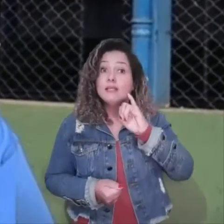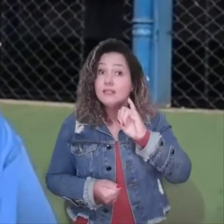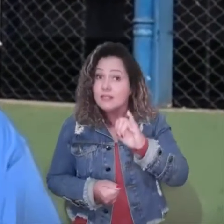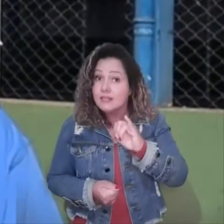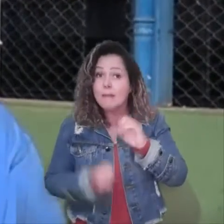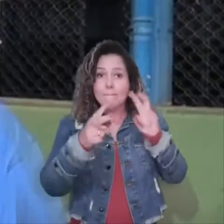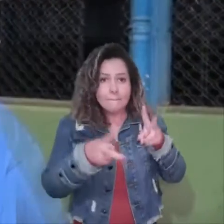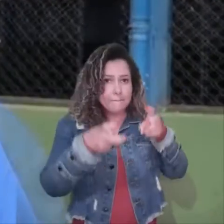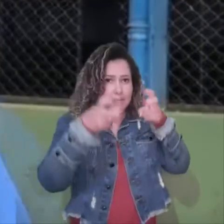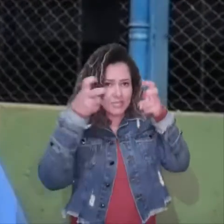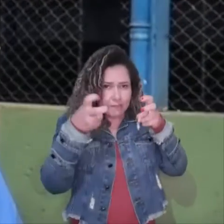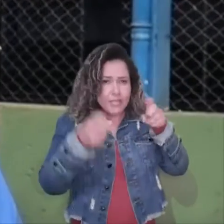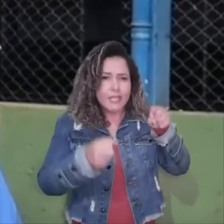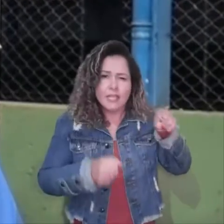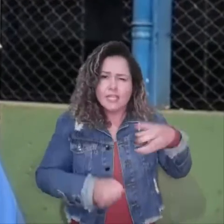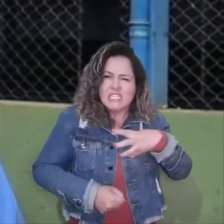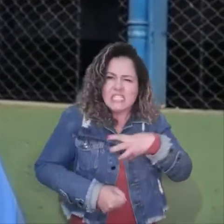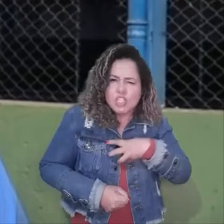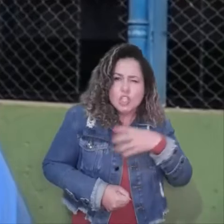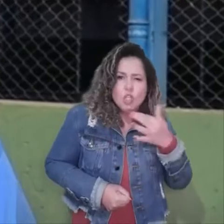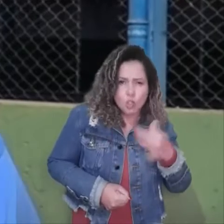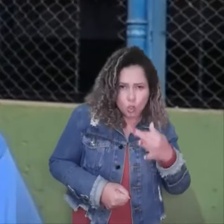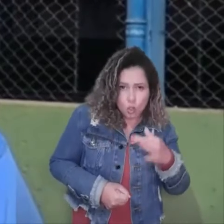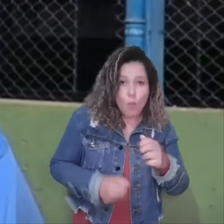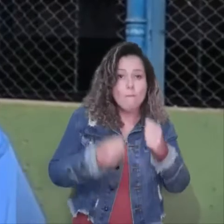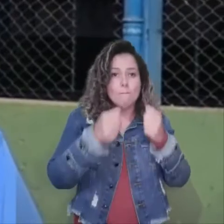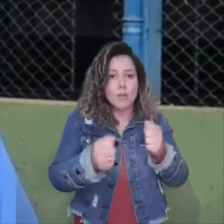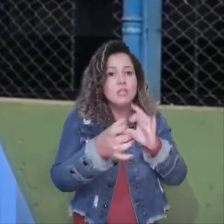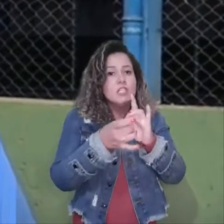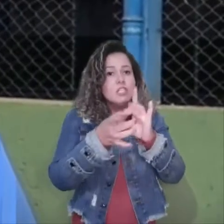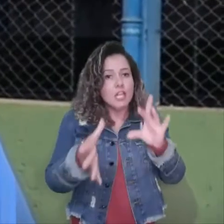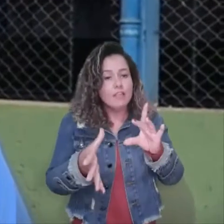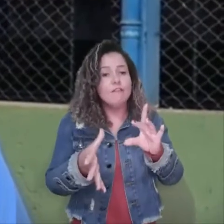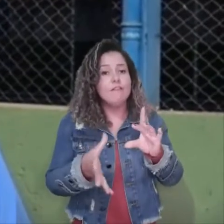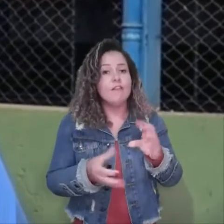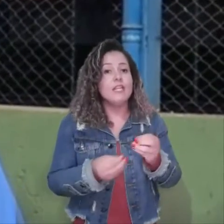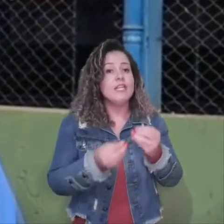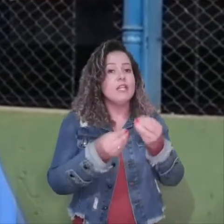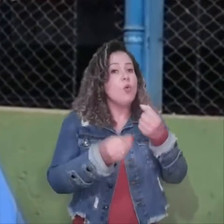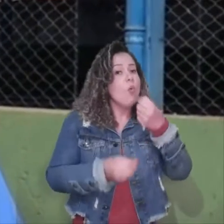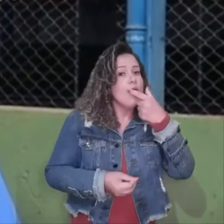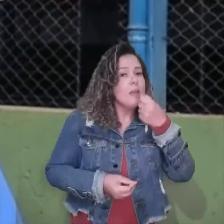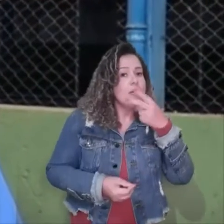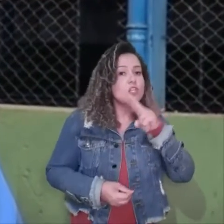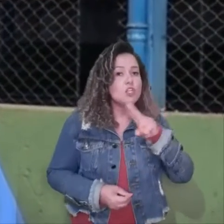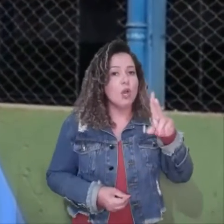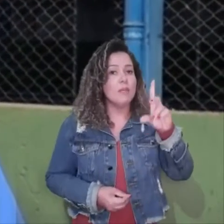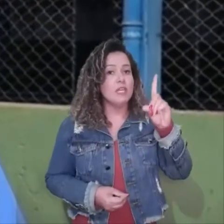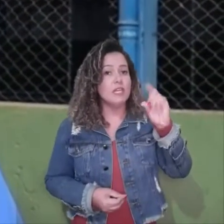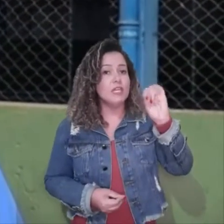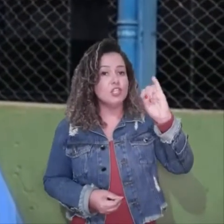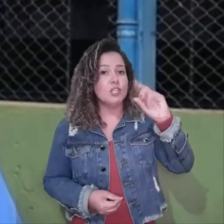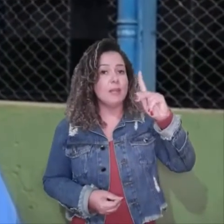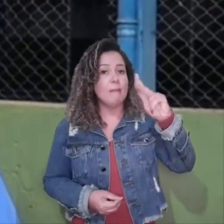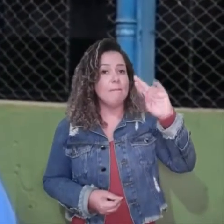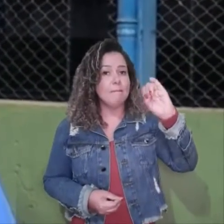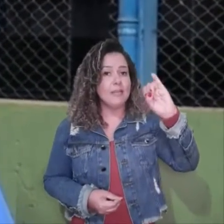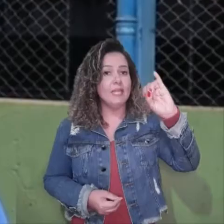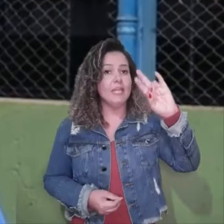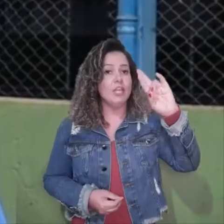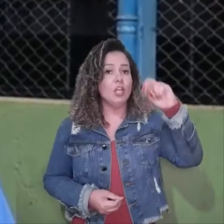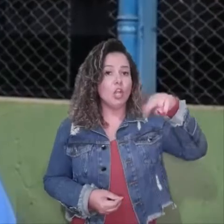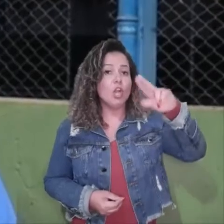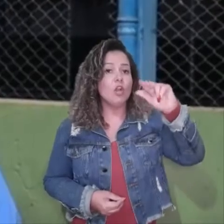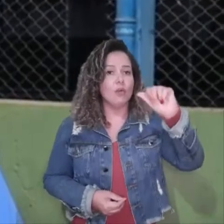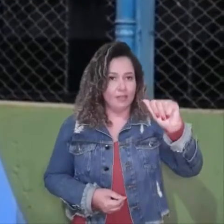daqui correndo. Eles vão medicar somente com dipirona, se caso perceber dor, e 3 dias com um anti-inflamatório que a